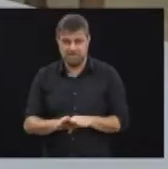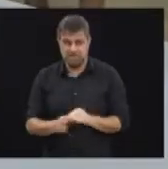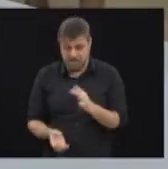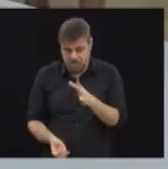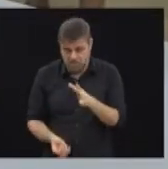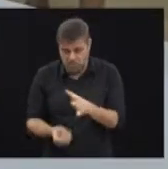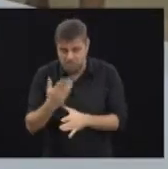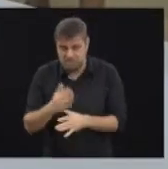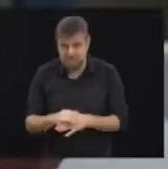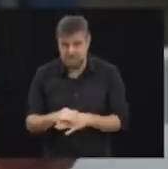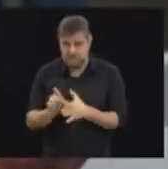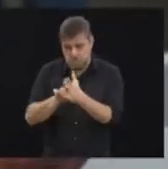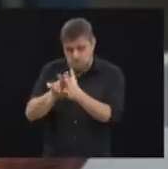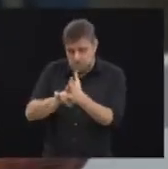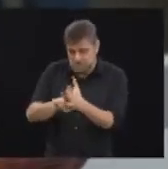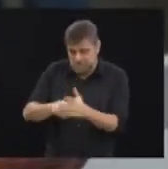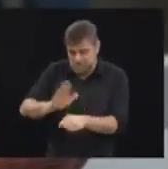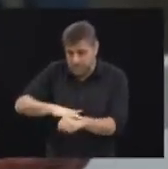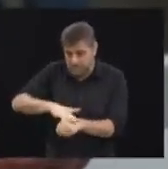o controle sendo